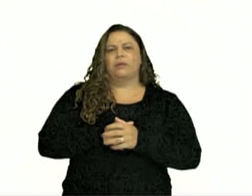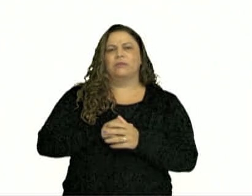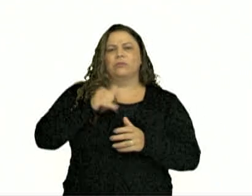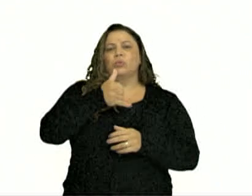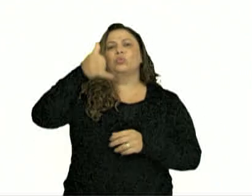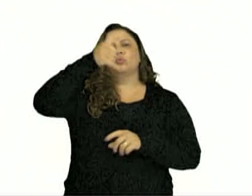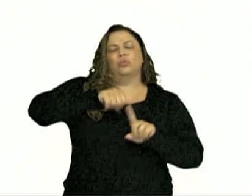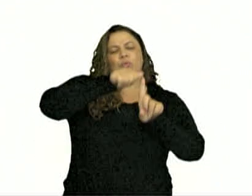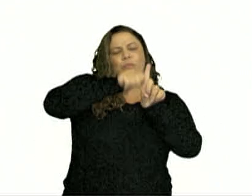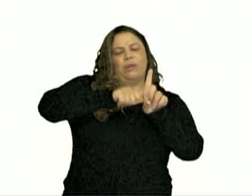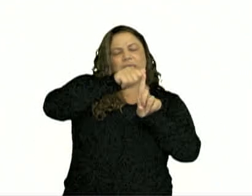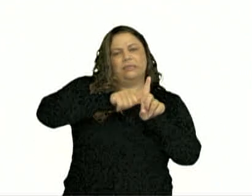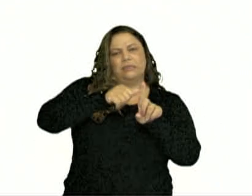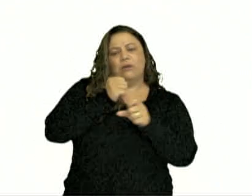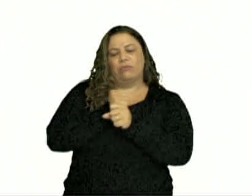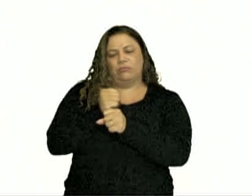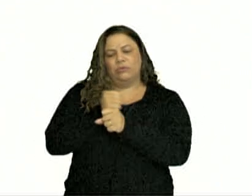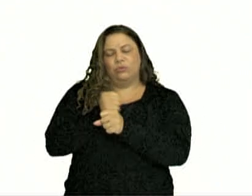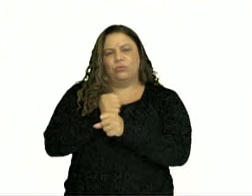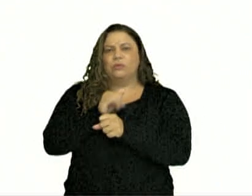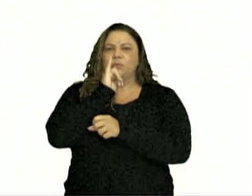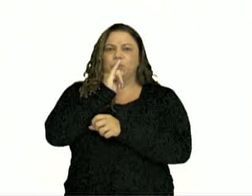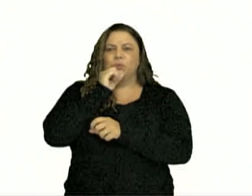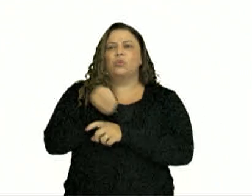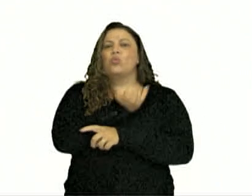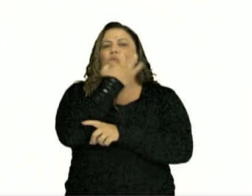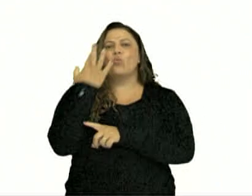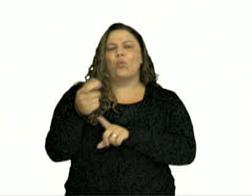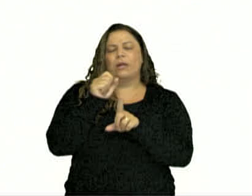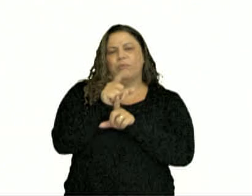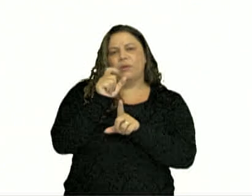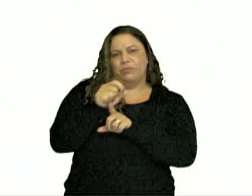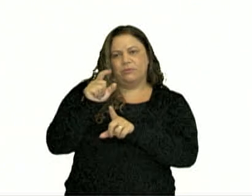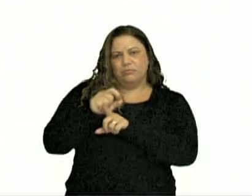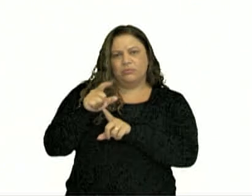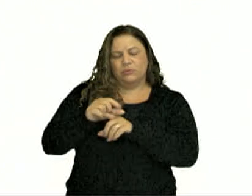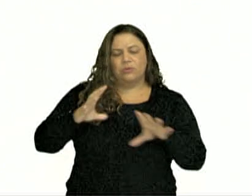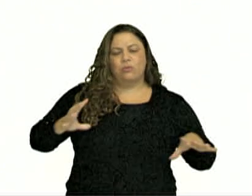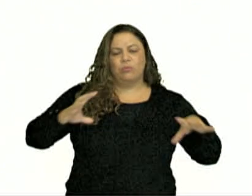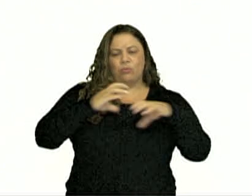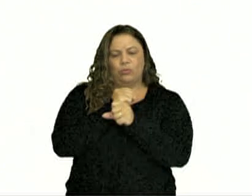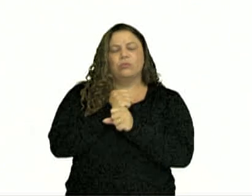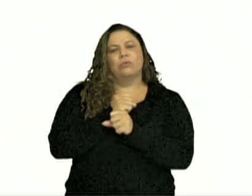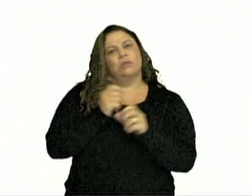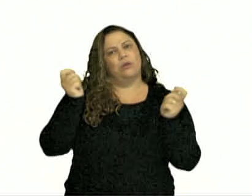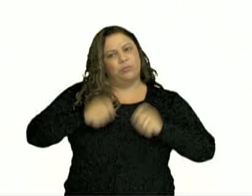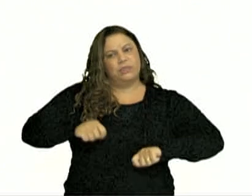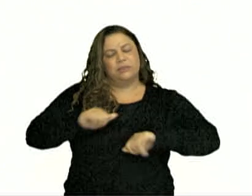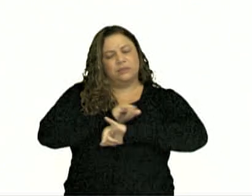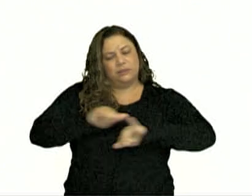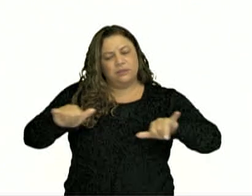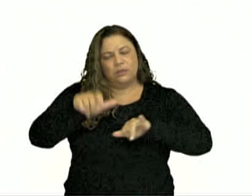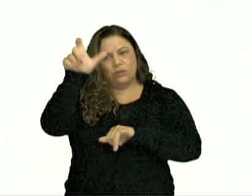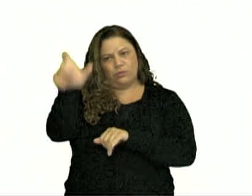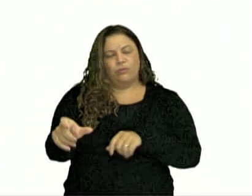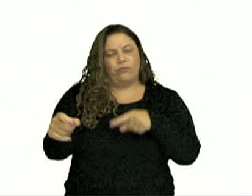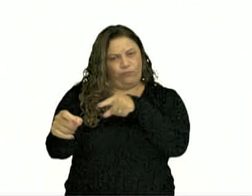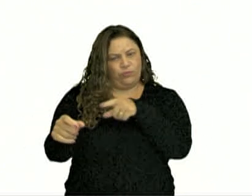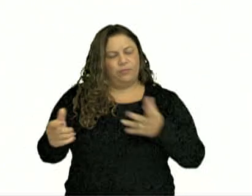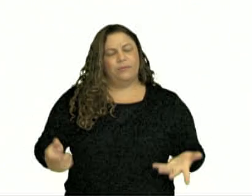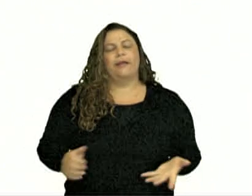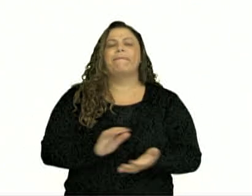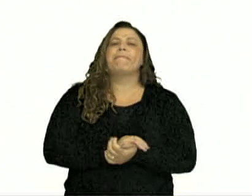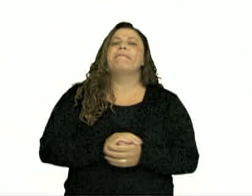informações pertinentes, como o número de parcelas, o total a ser pago, etc. Quando estiverem